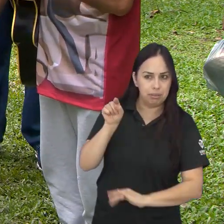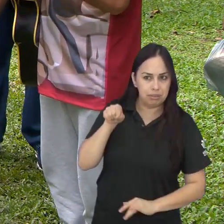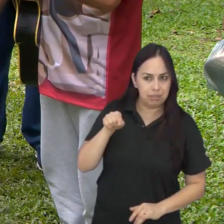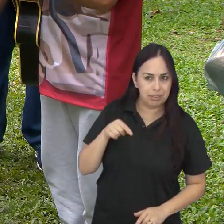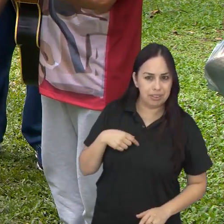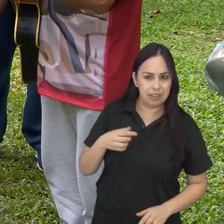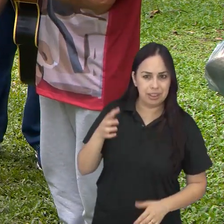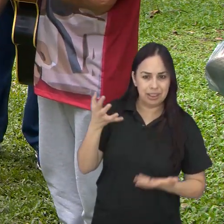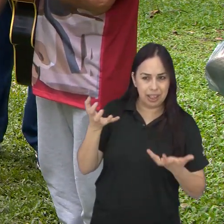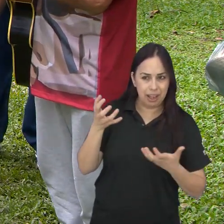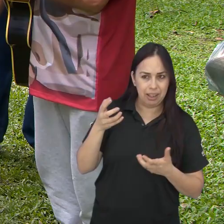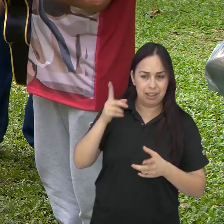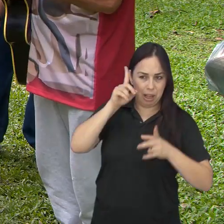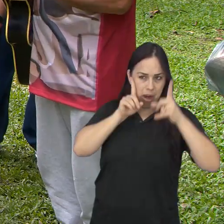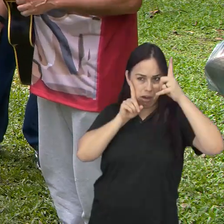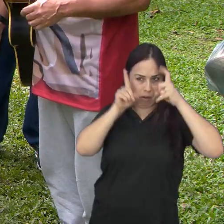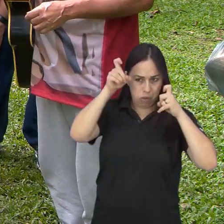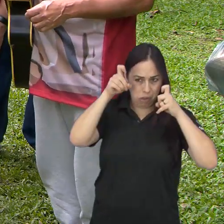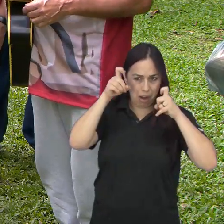fazia falta. Quer falar?